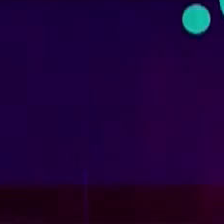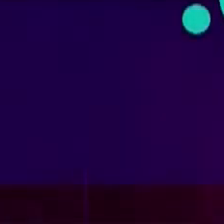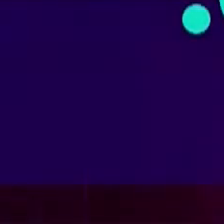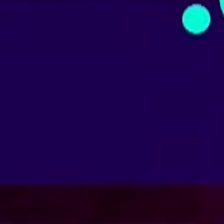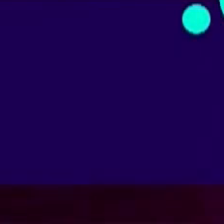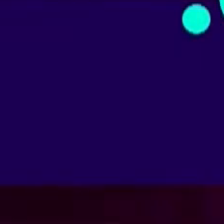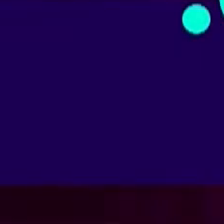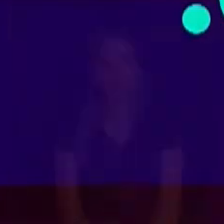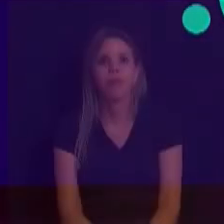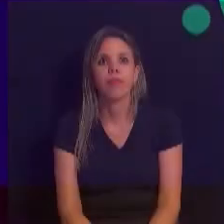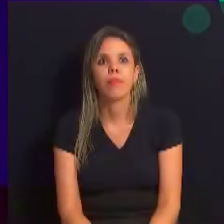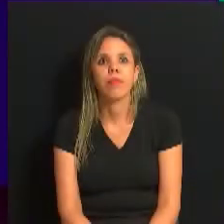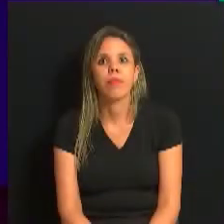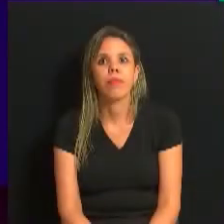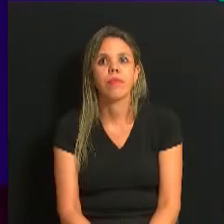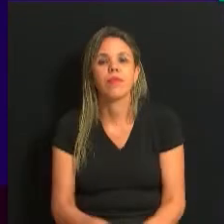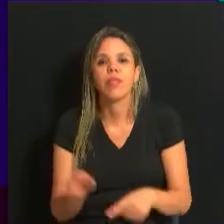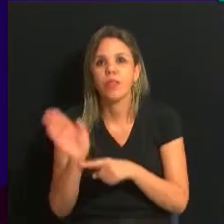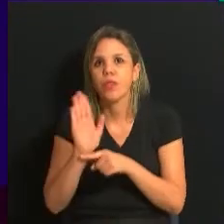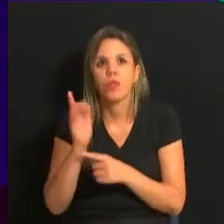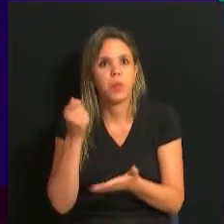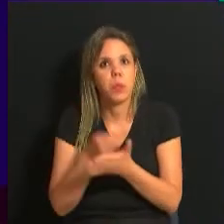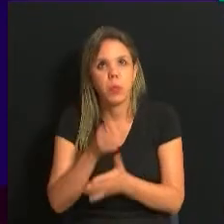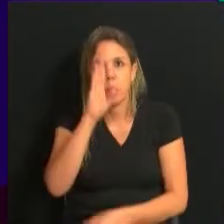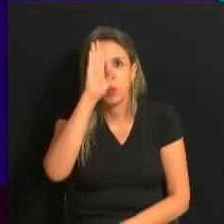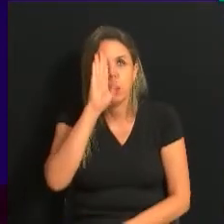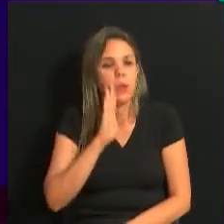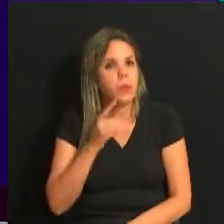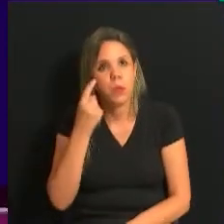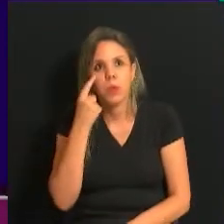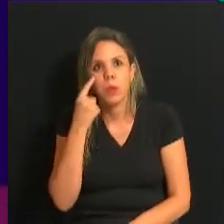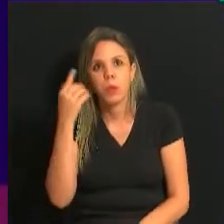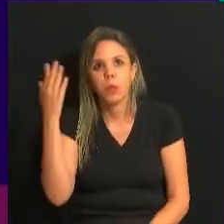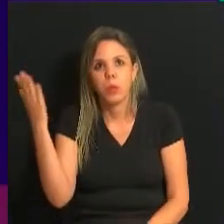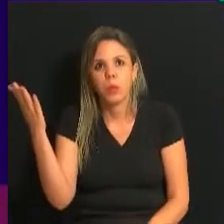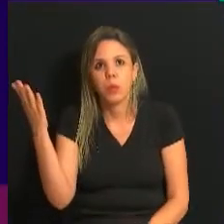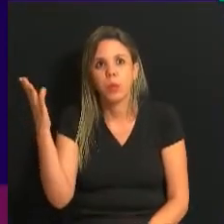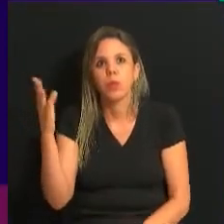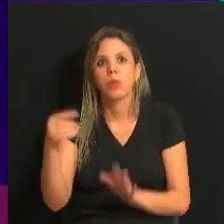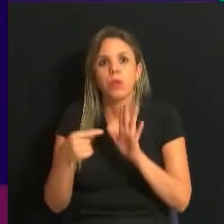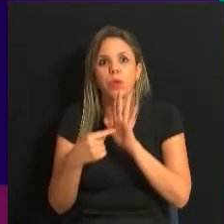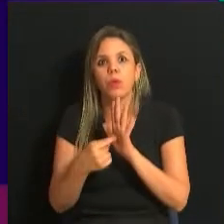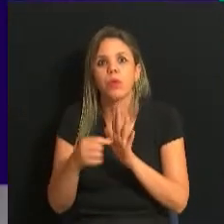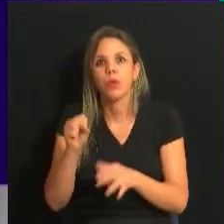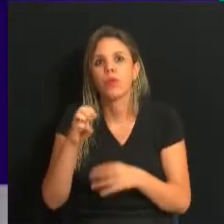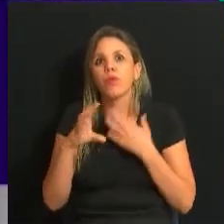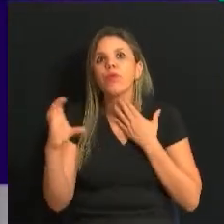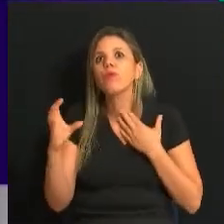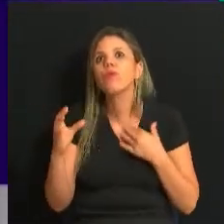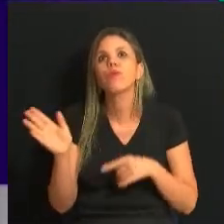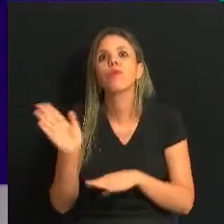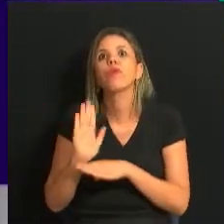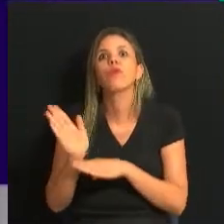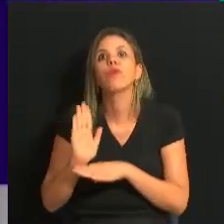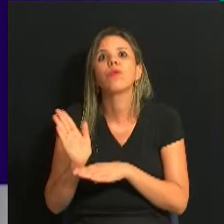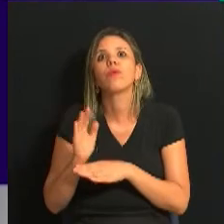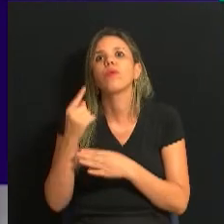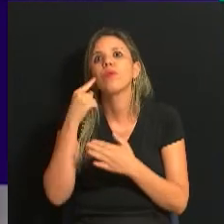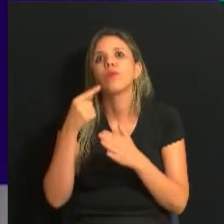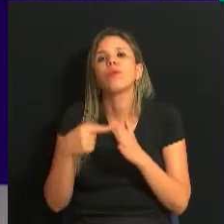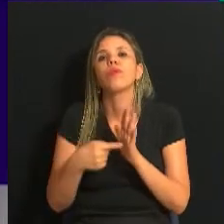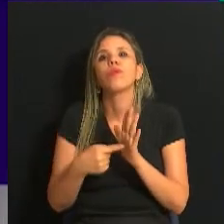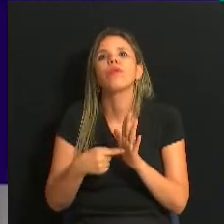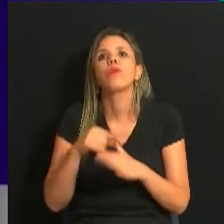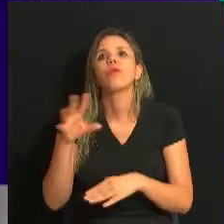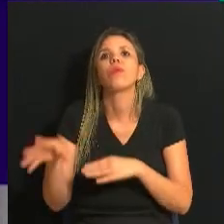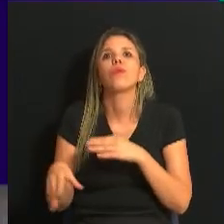Quer pegar um cineminha sem pagar nada? Então fique de olho na 4ª Mostra Sesc de Cinema, que exibirá filmes que integraram